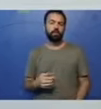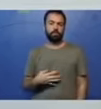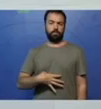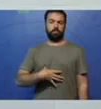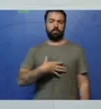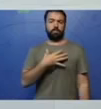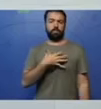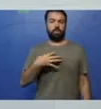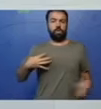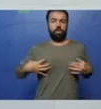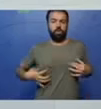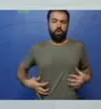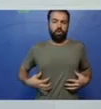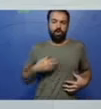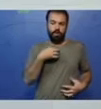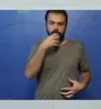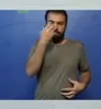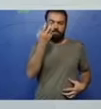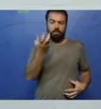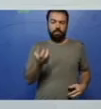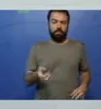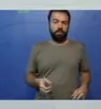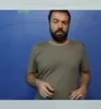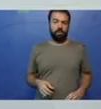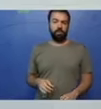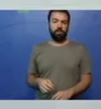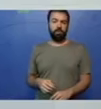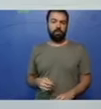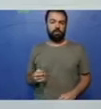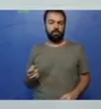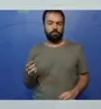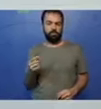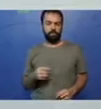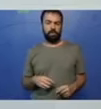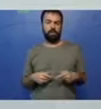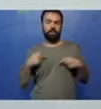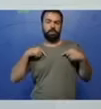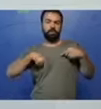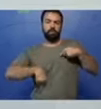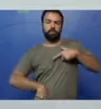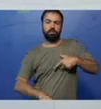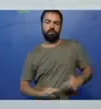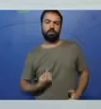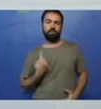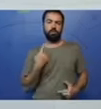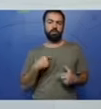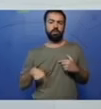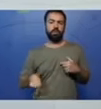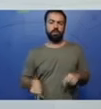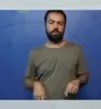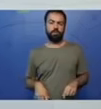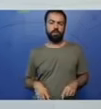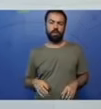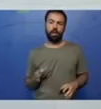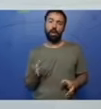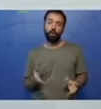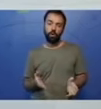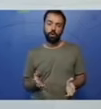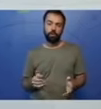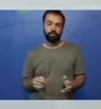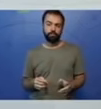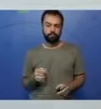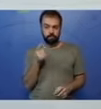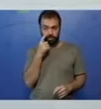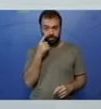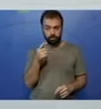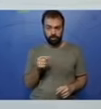têm brônquios. Sistema hormonal, muito parecido, os hormônios. Agora, se você pega um besouro, tem um